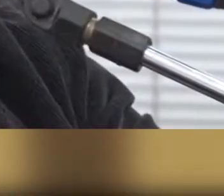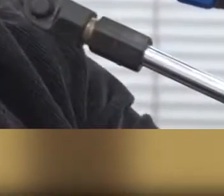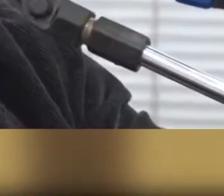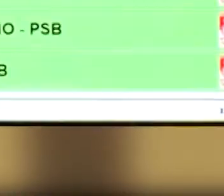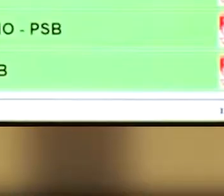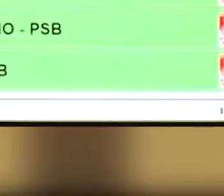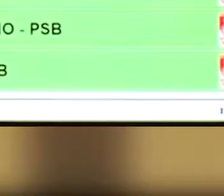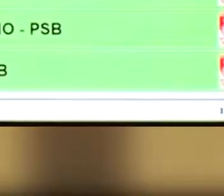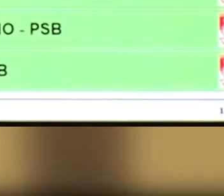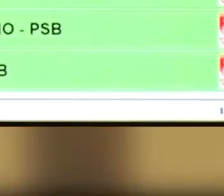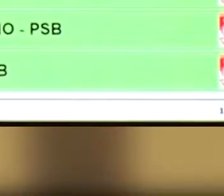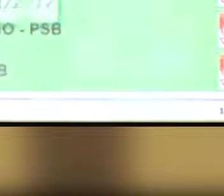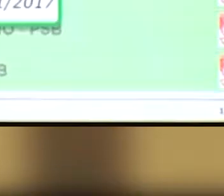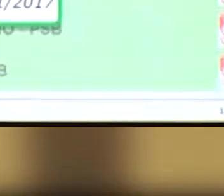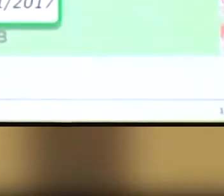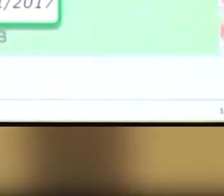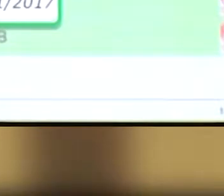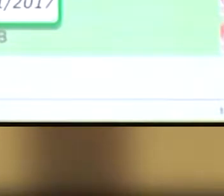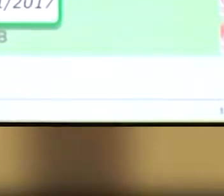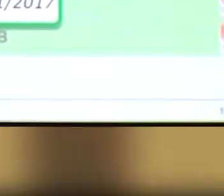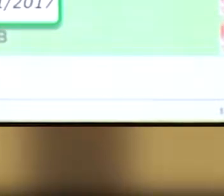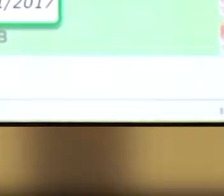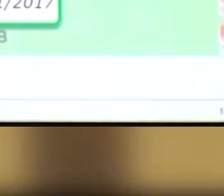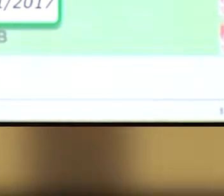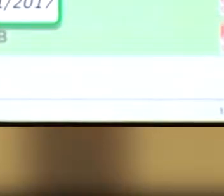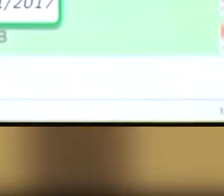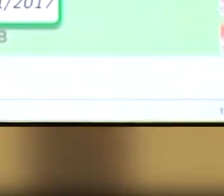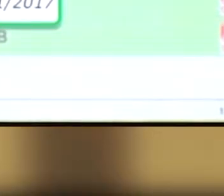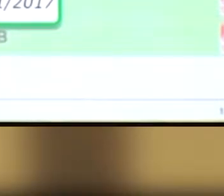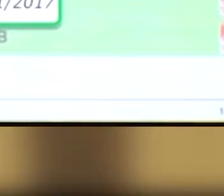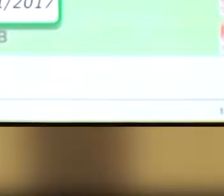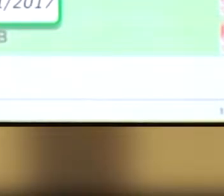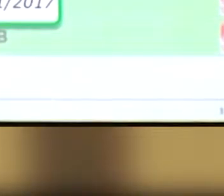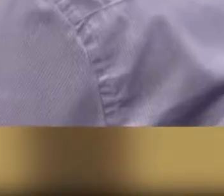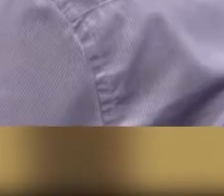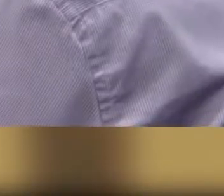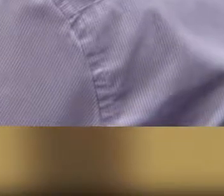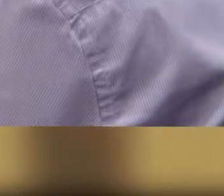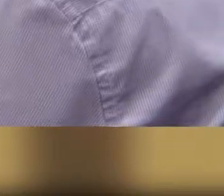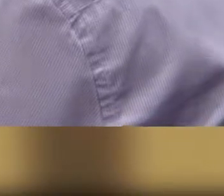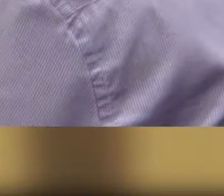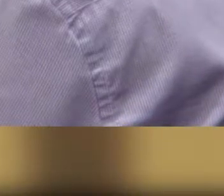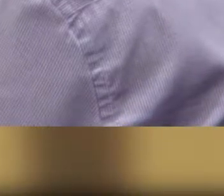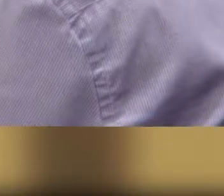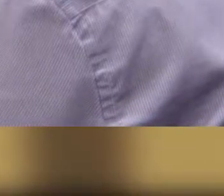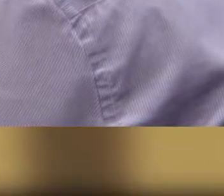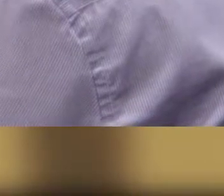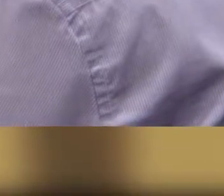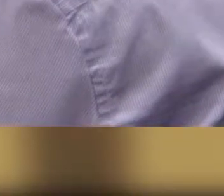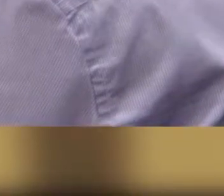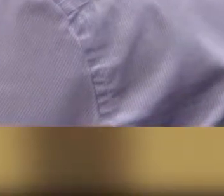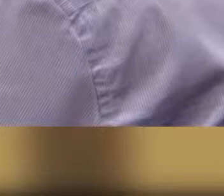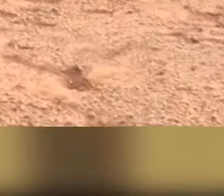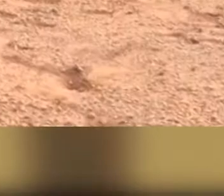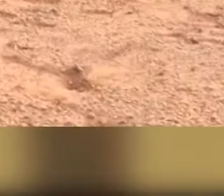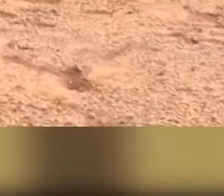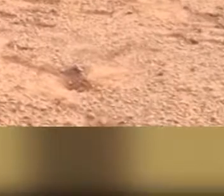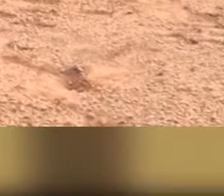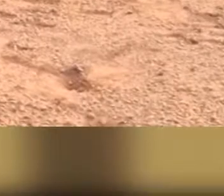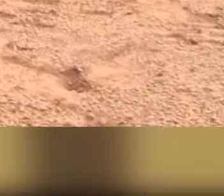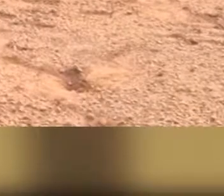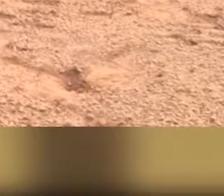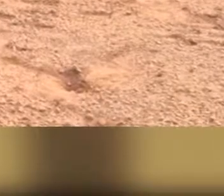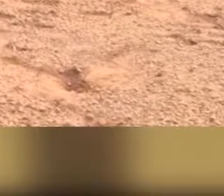momento. Os projetos de lei em análise e votação. O trabalho e visita das